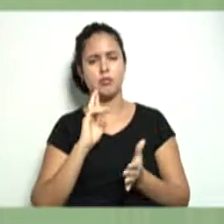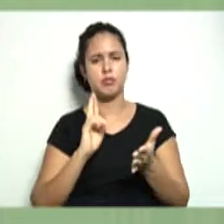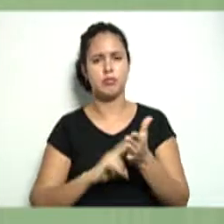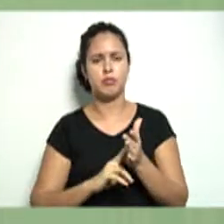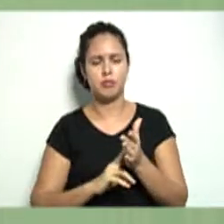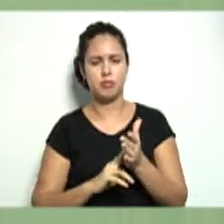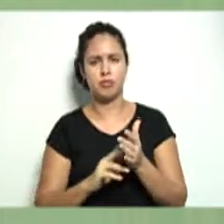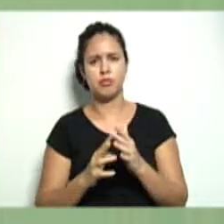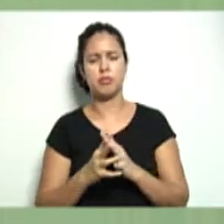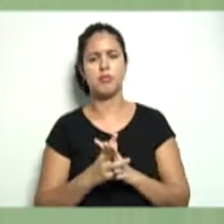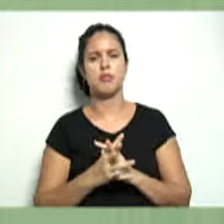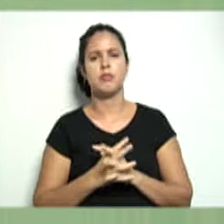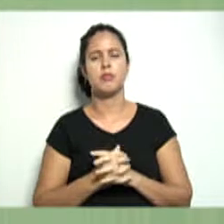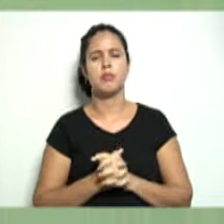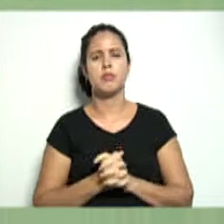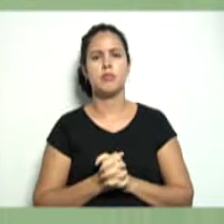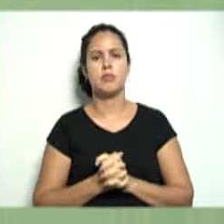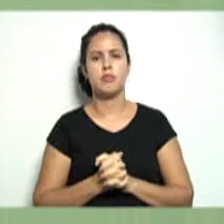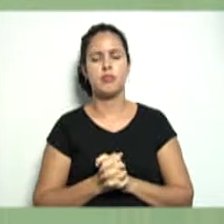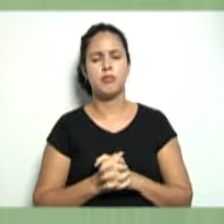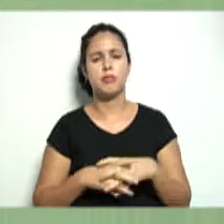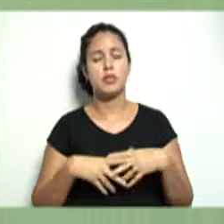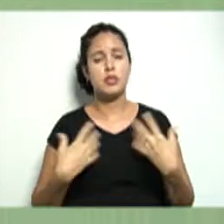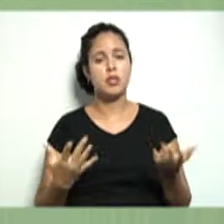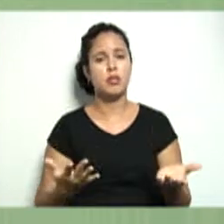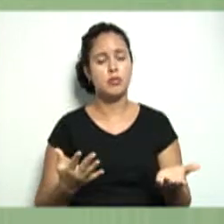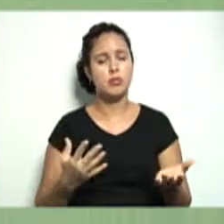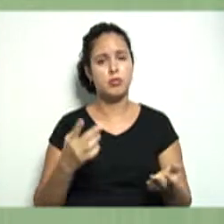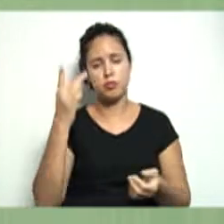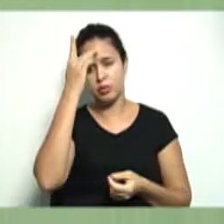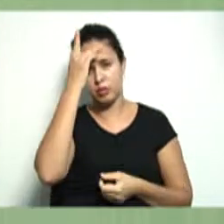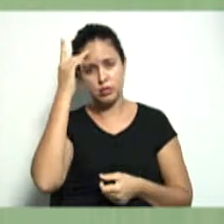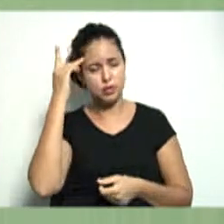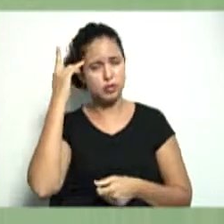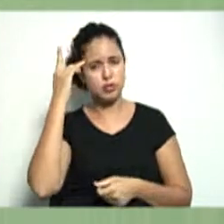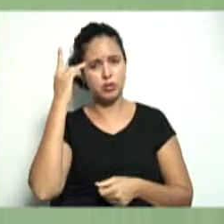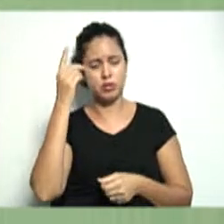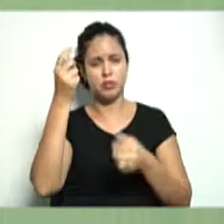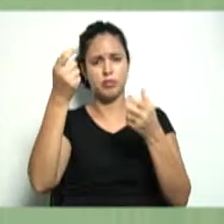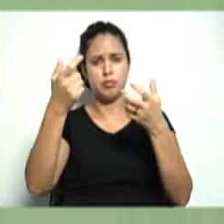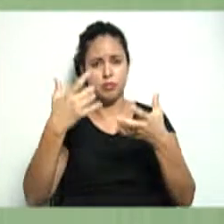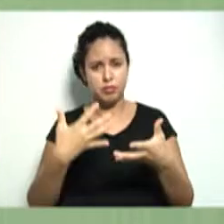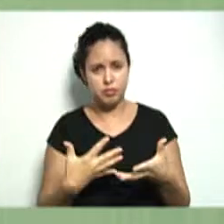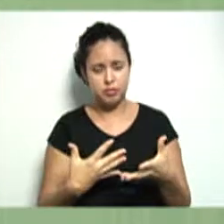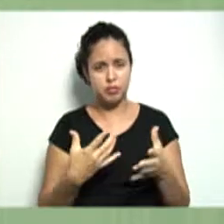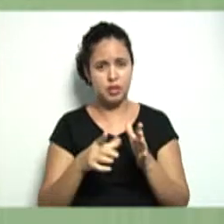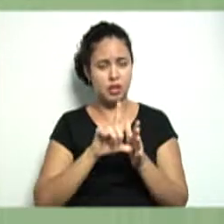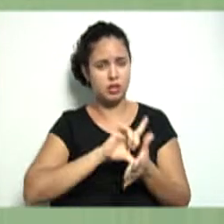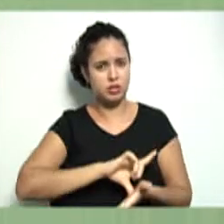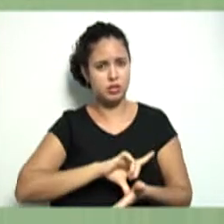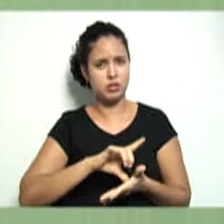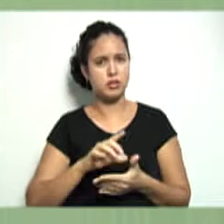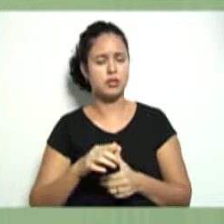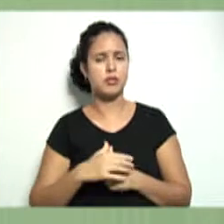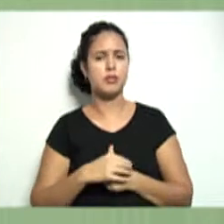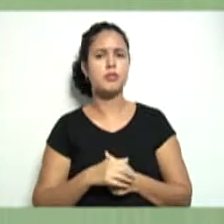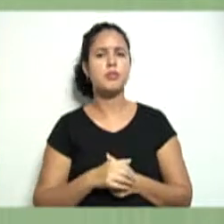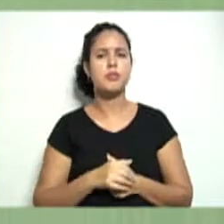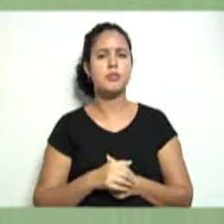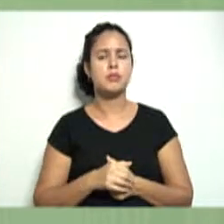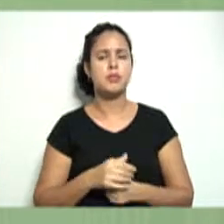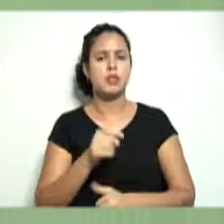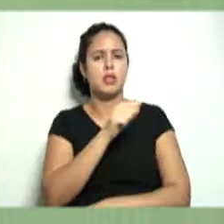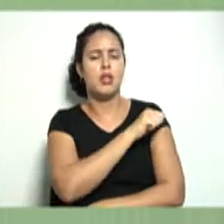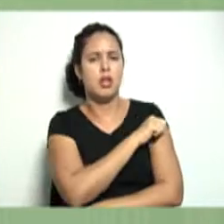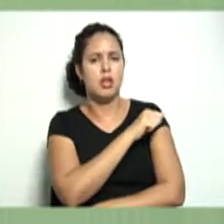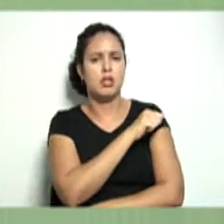daqui o pessoal vai acertar. Então, bora ver qual que o pessoal está mandando mais aí. Vamos ver antes da correção. Tá, ok. E o pessoal é a